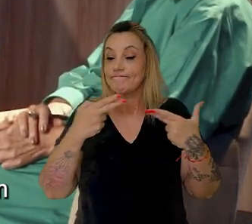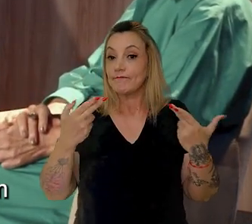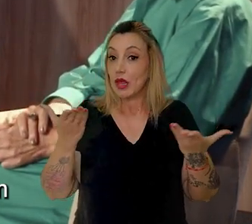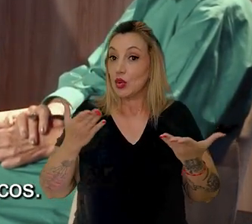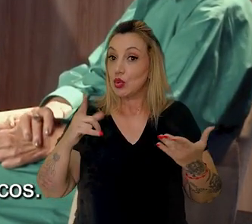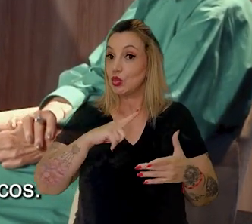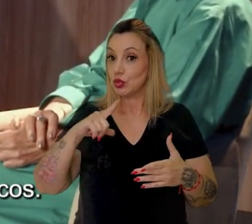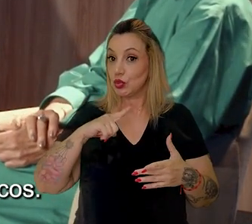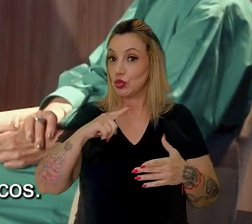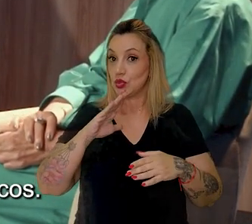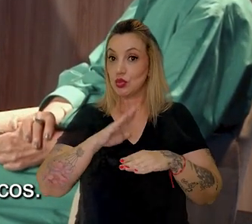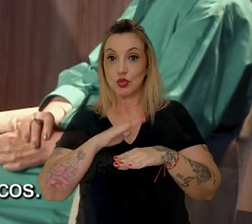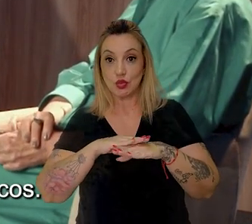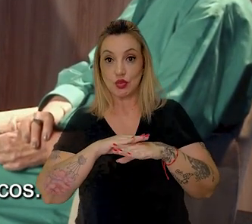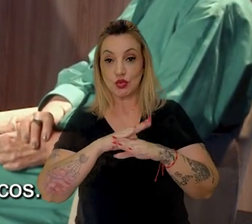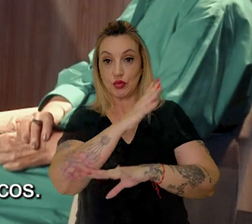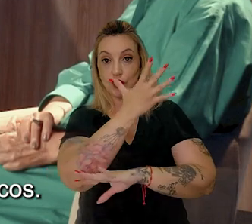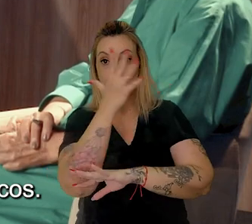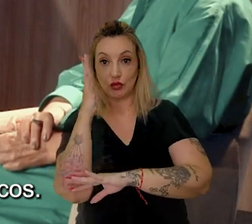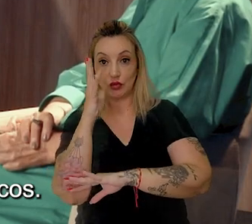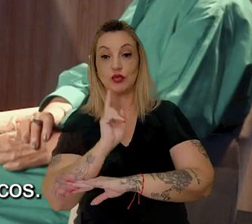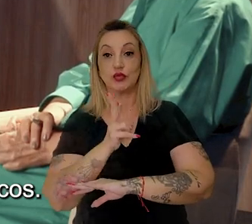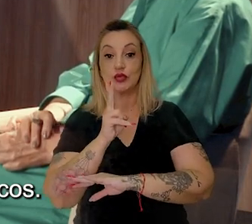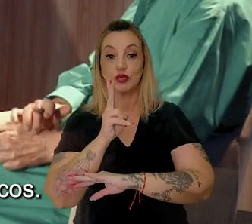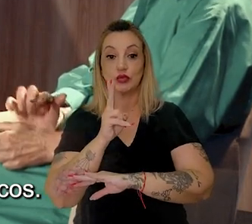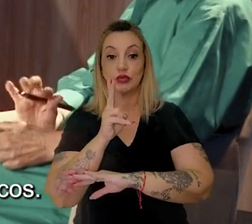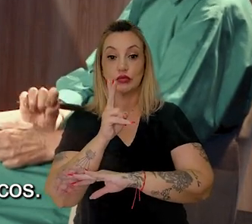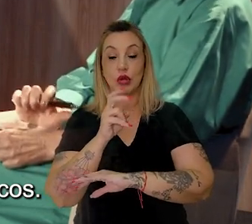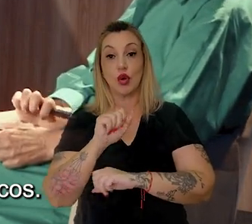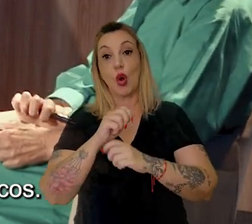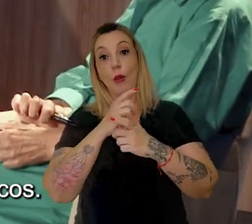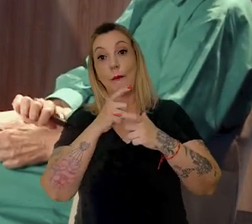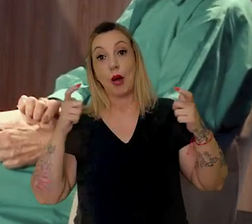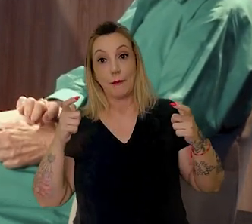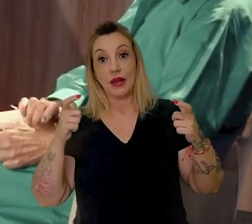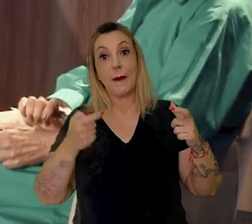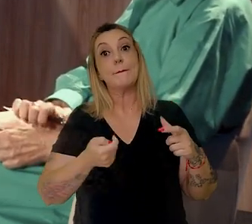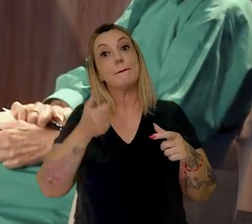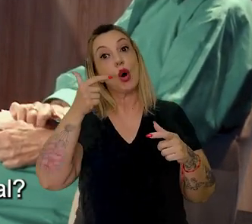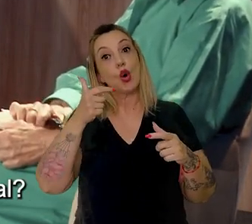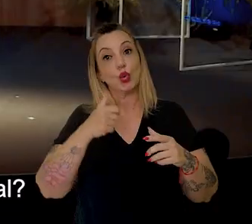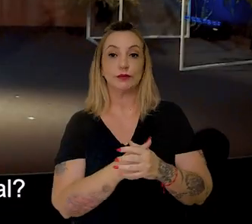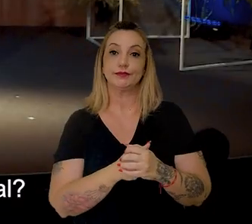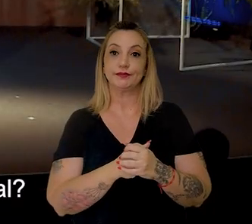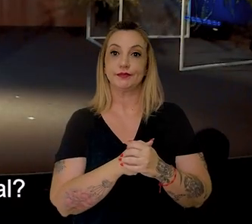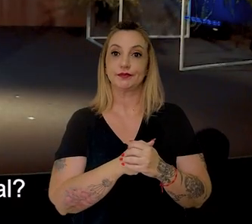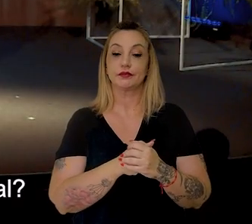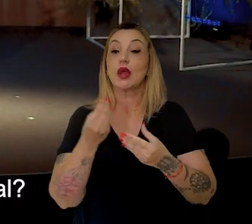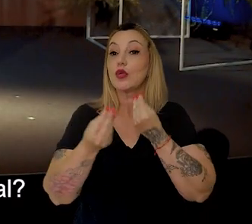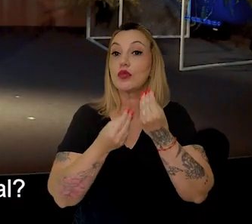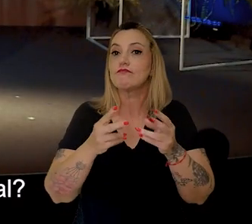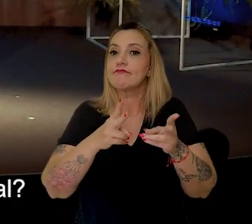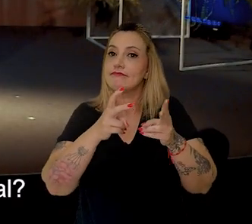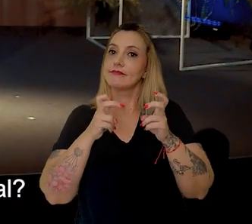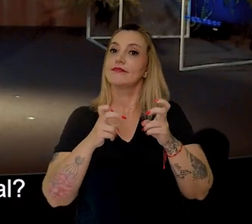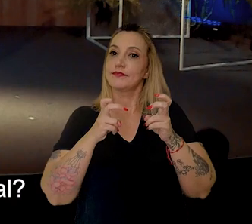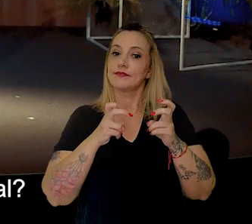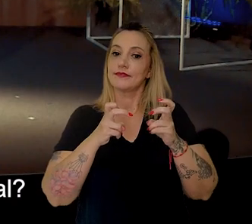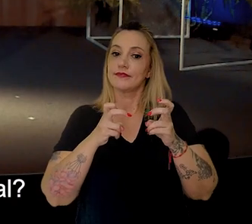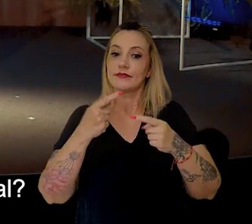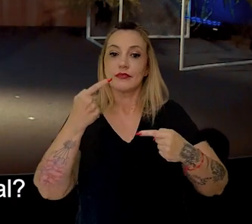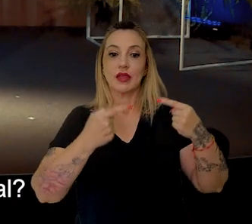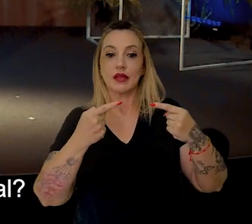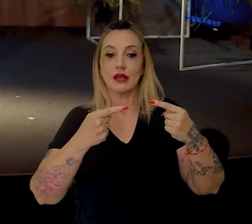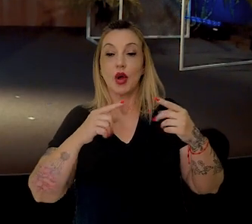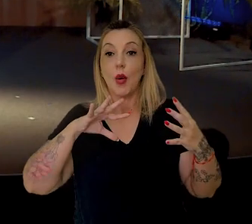hoje existe para fazer com que essa Floresta Continue em pé ou se amplie são poucos H como é que você vê essa essa discussão